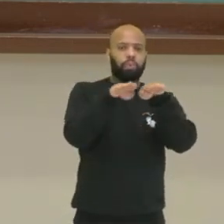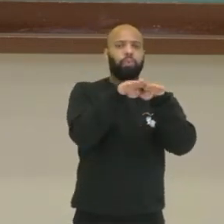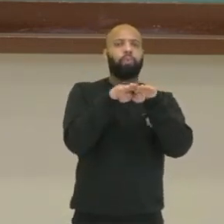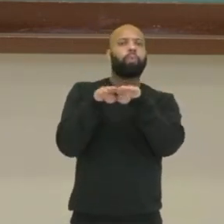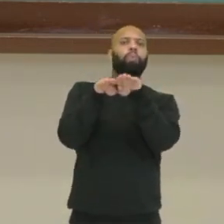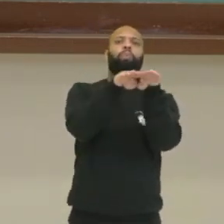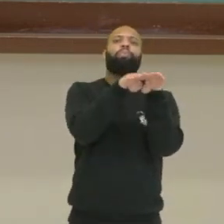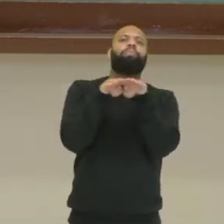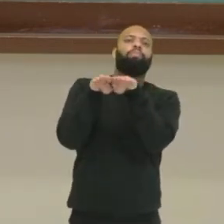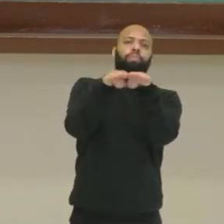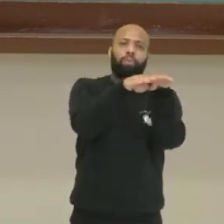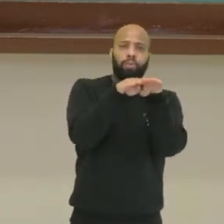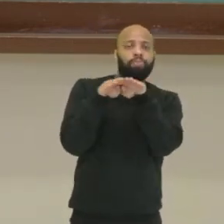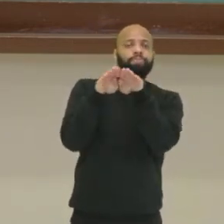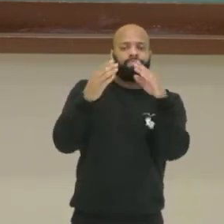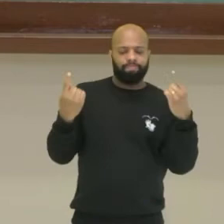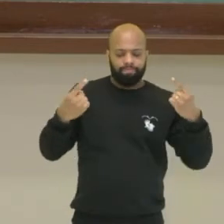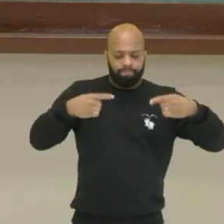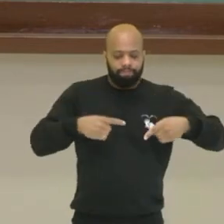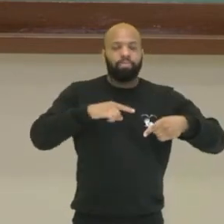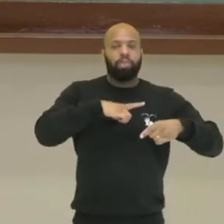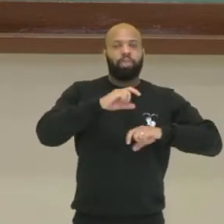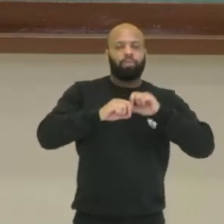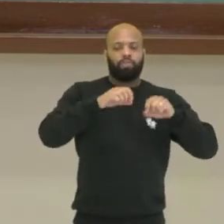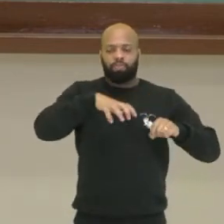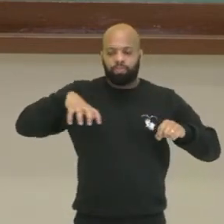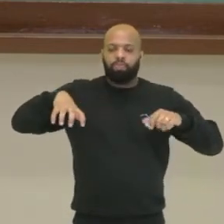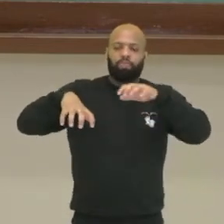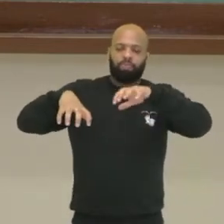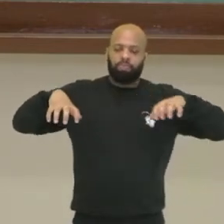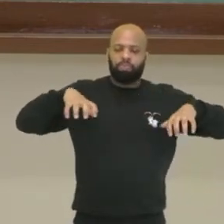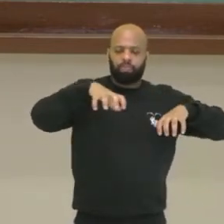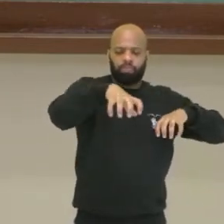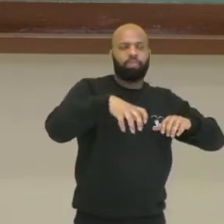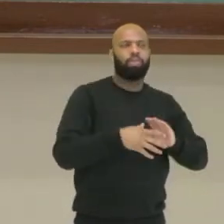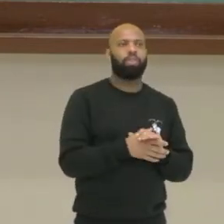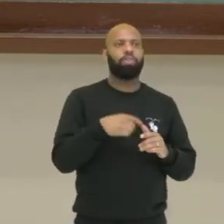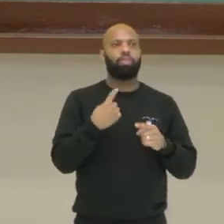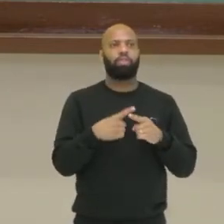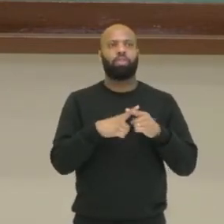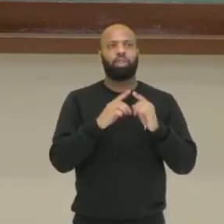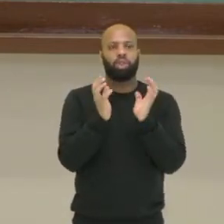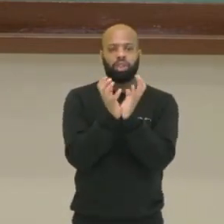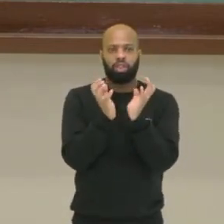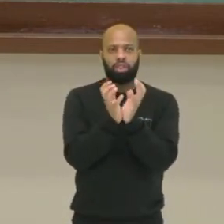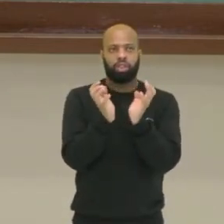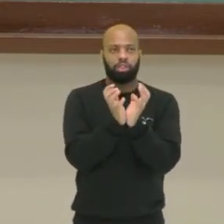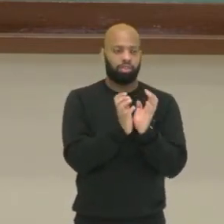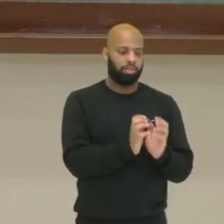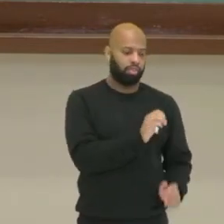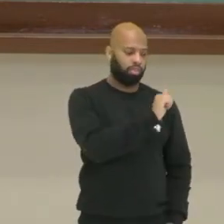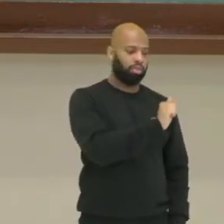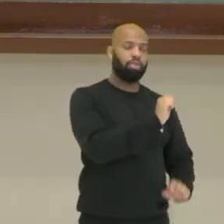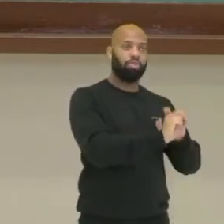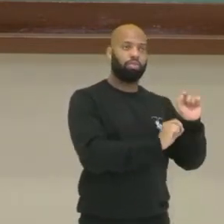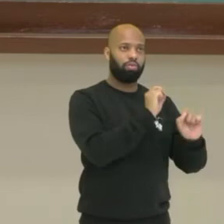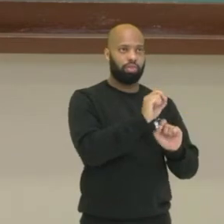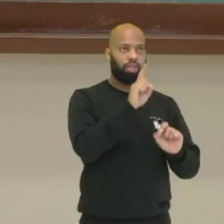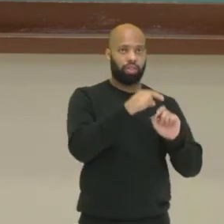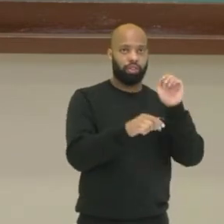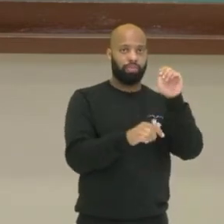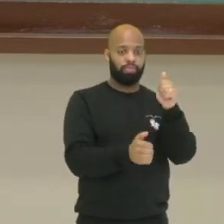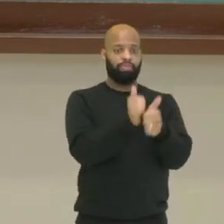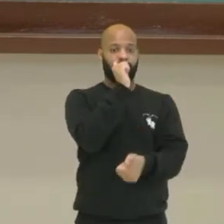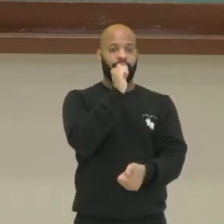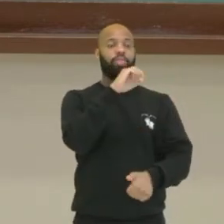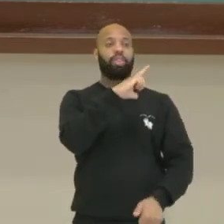de competição. Então, é dividido em categoria, onde a categoria A são aqueles atletas que